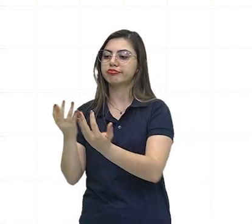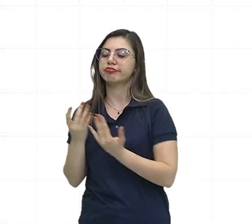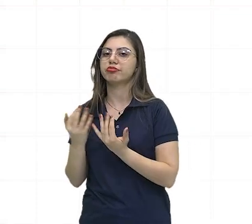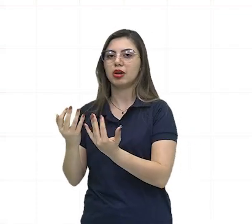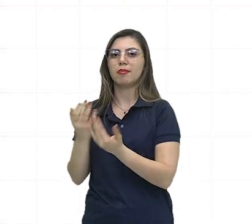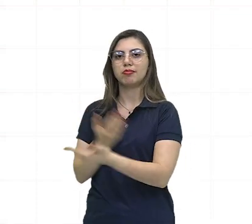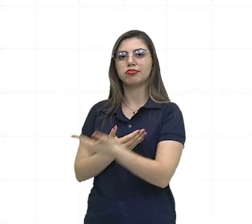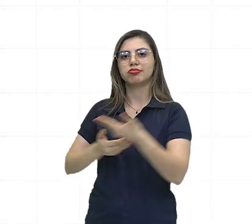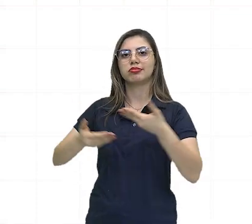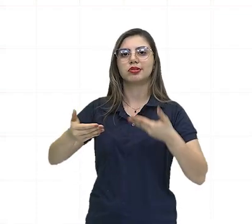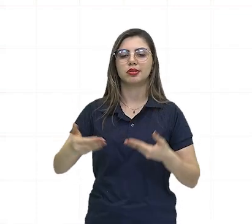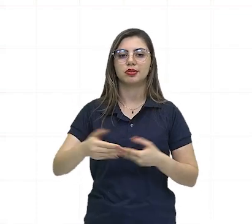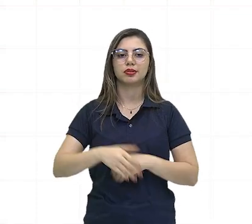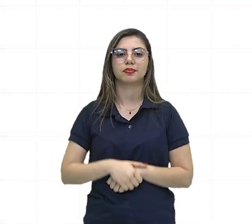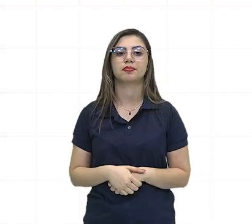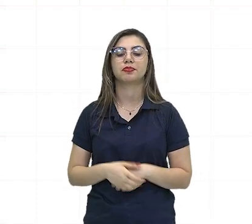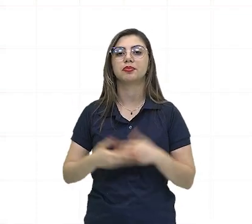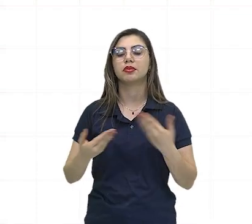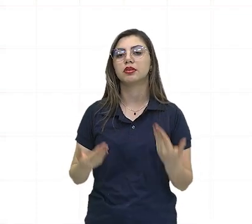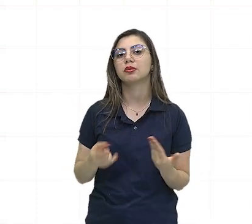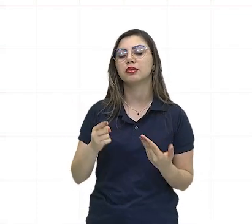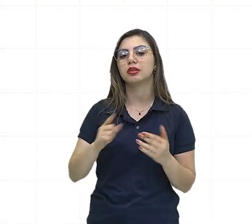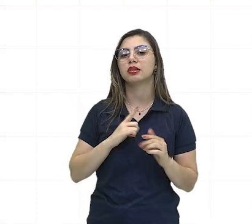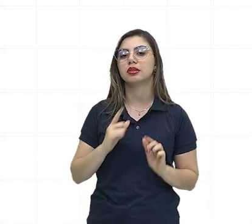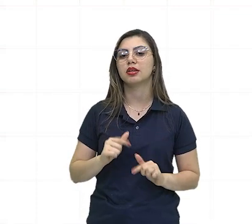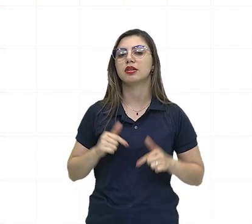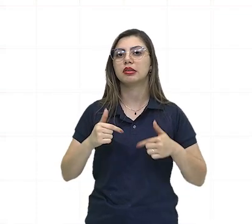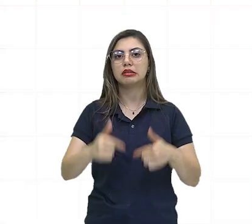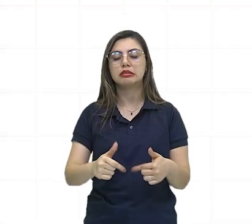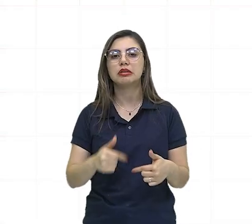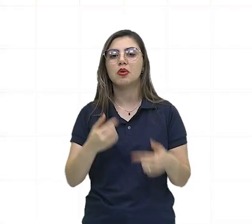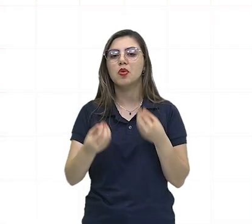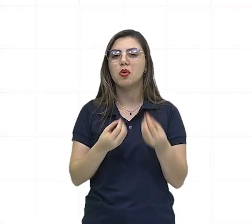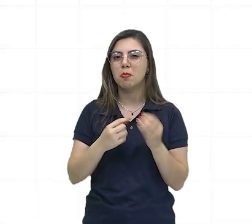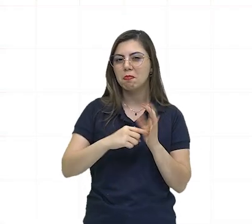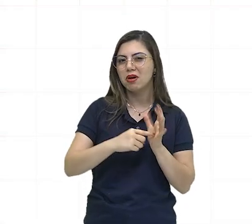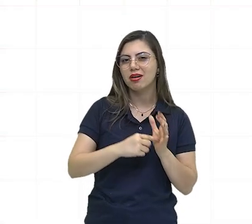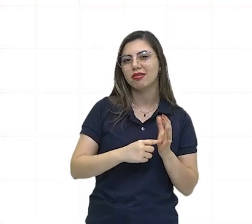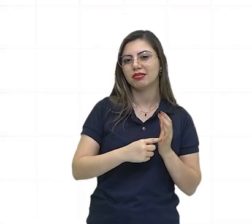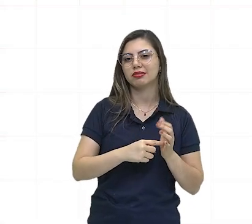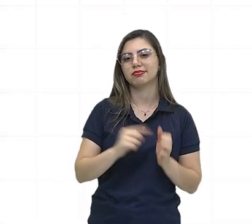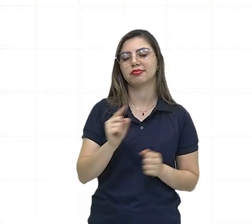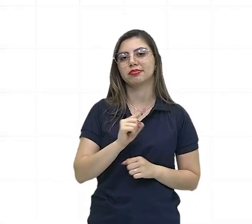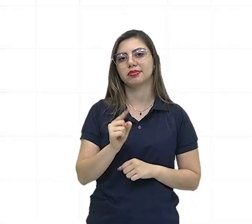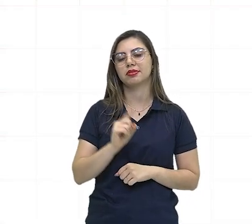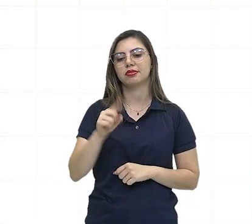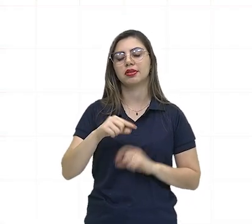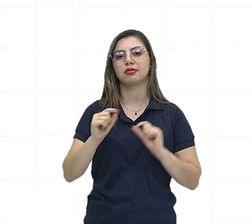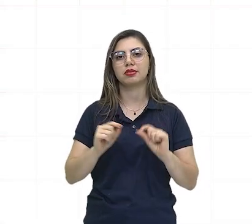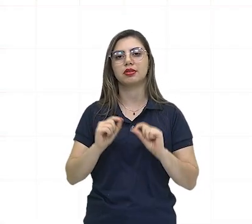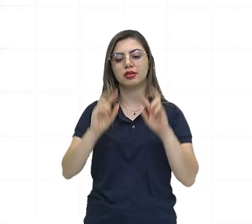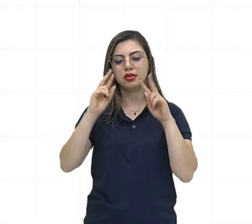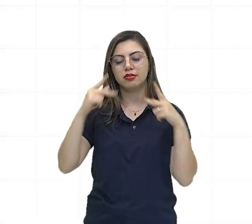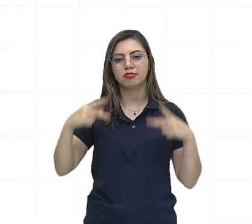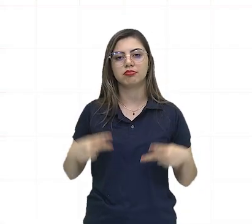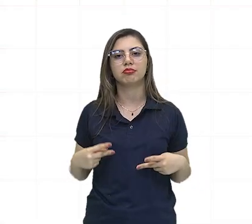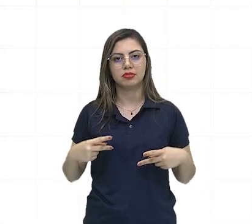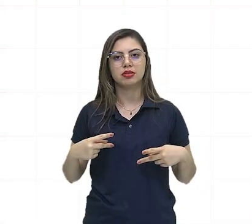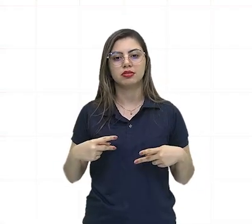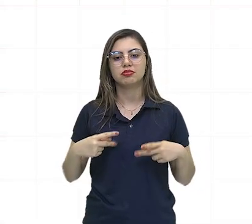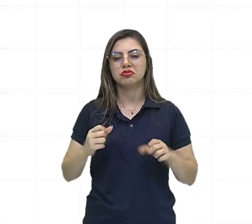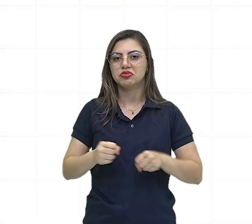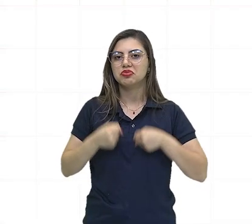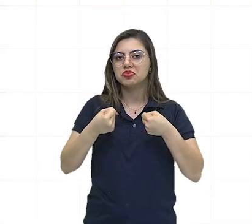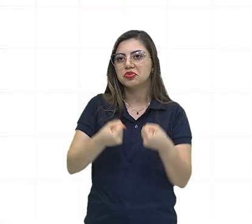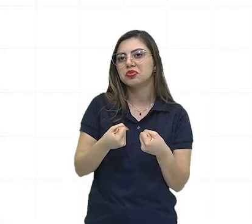jardinagem, né, a atividade ela é movida ali por força braçal, utilizando principalmente ferramentas